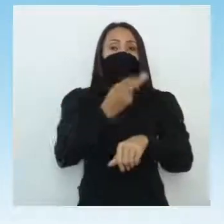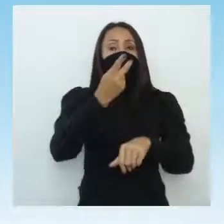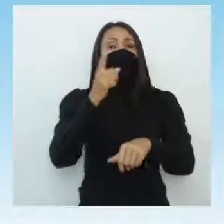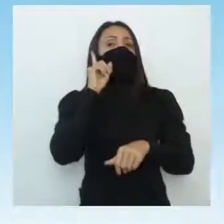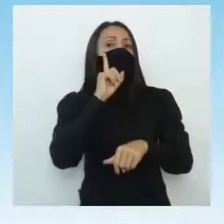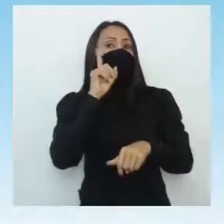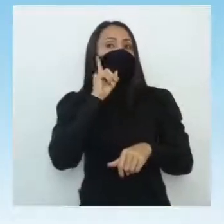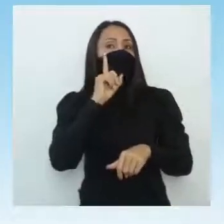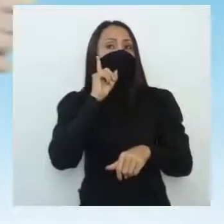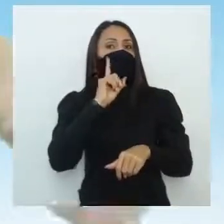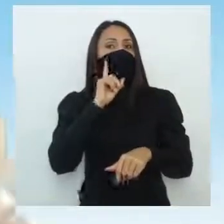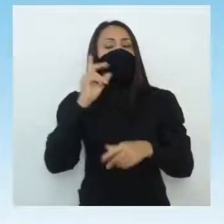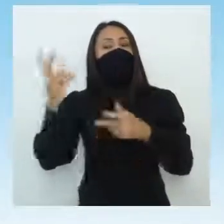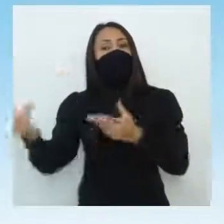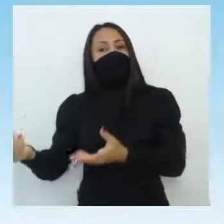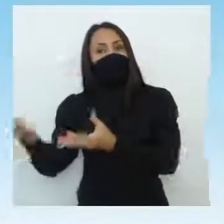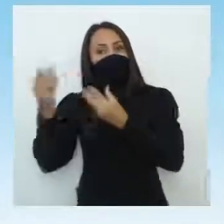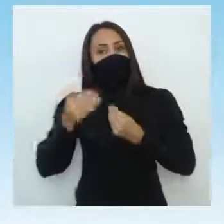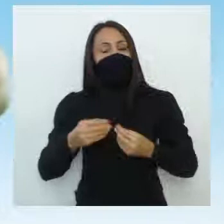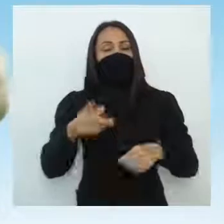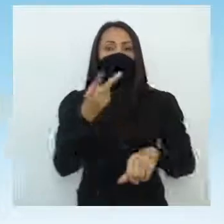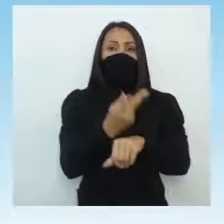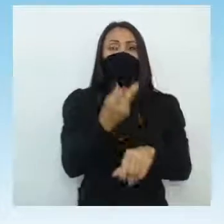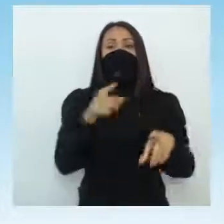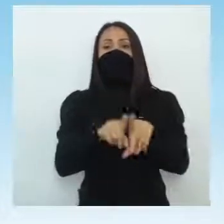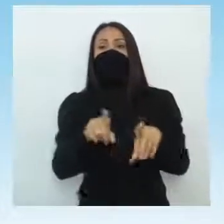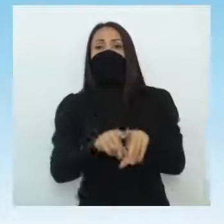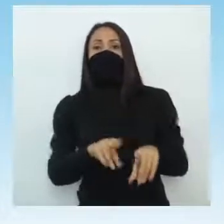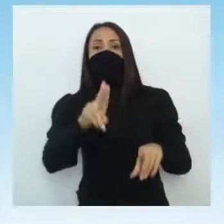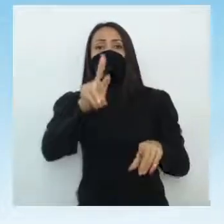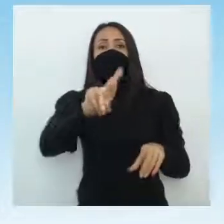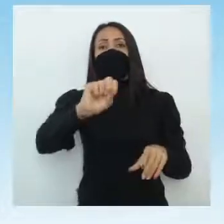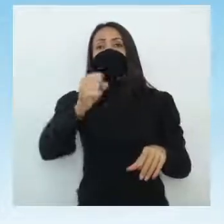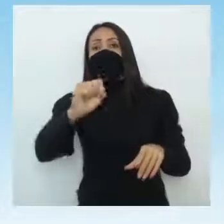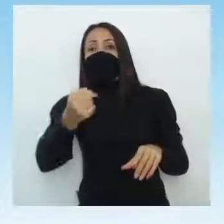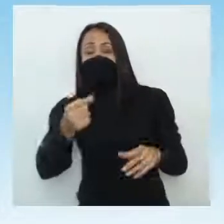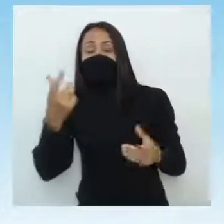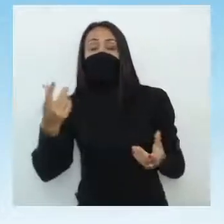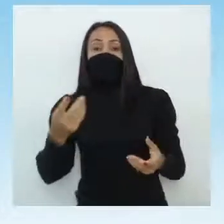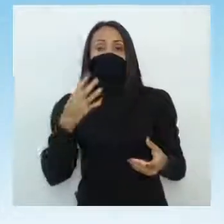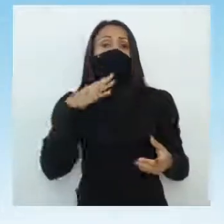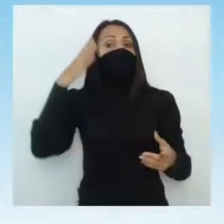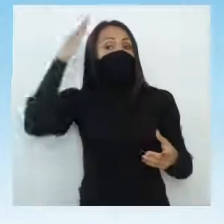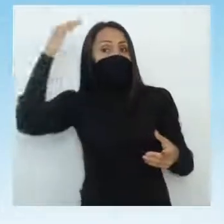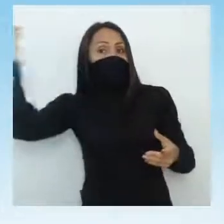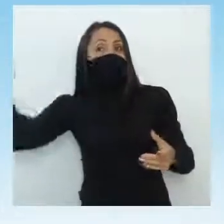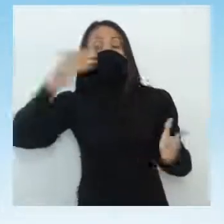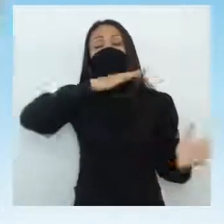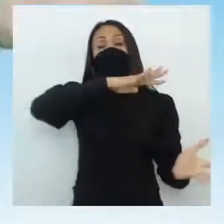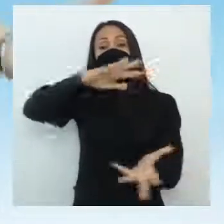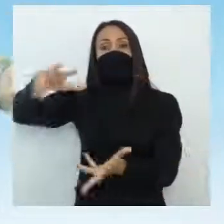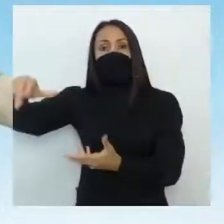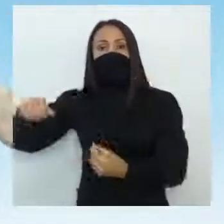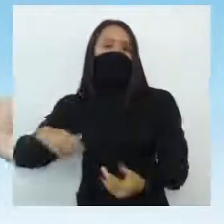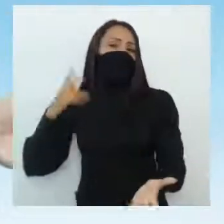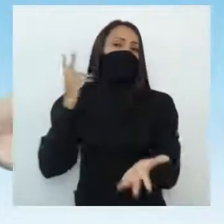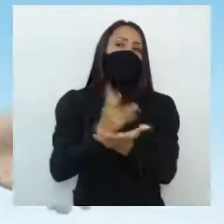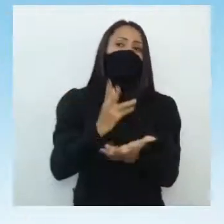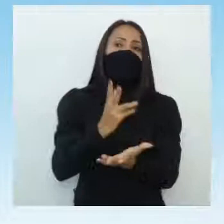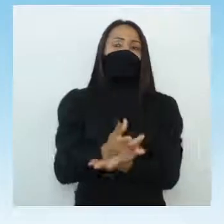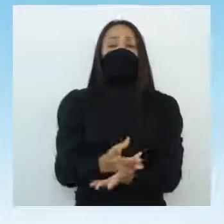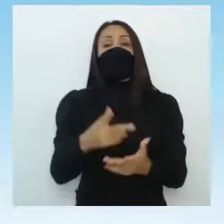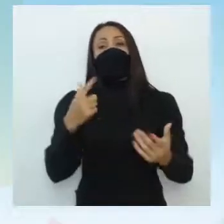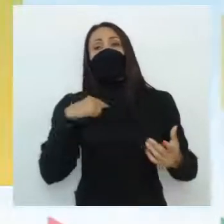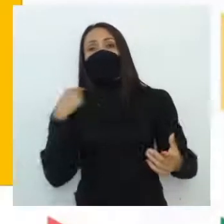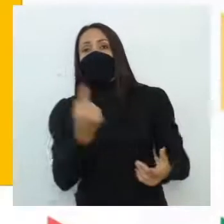União Soviética, ou seja, uma pessoa que ela é reconhecida mundialmente. E a obra continua. E aqui estamos